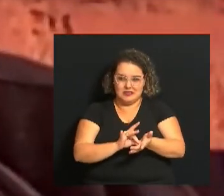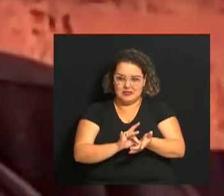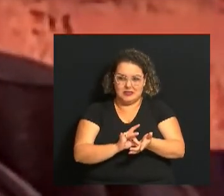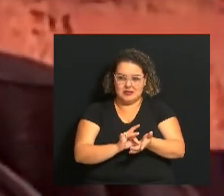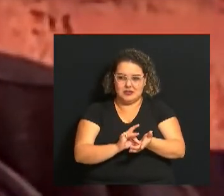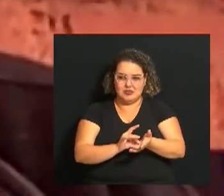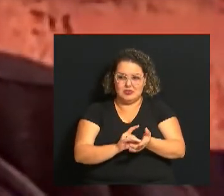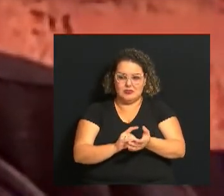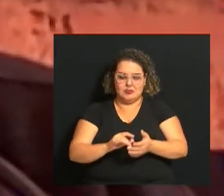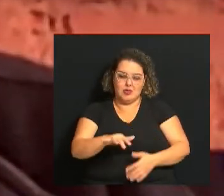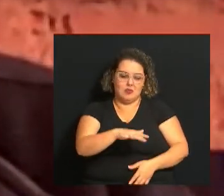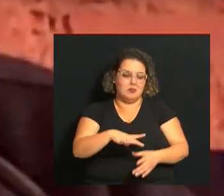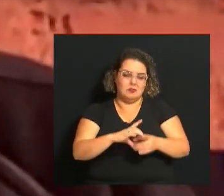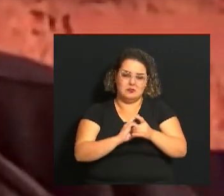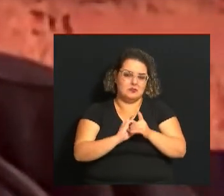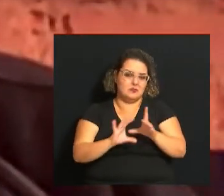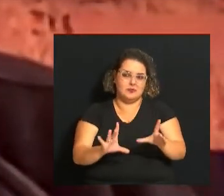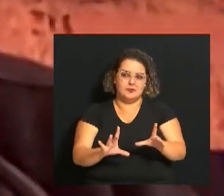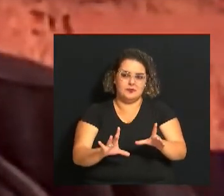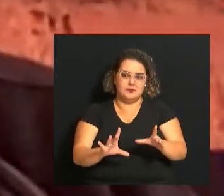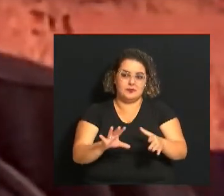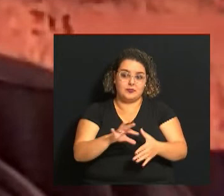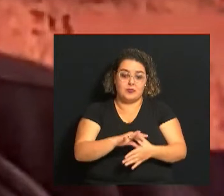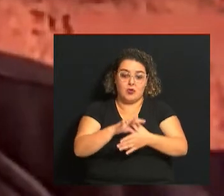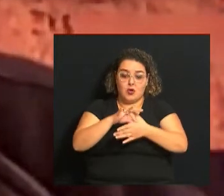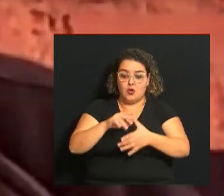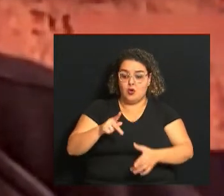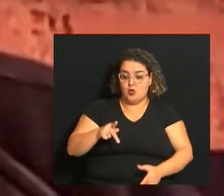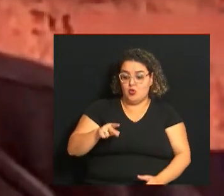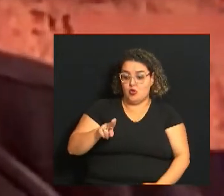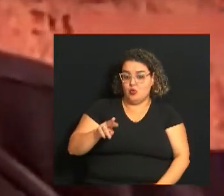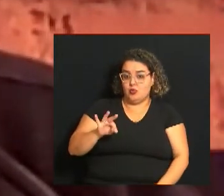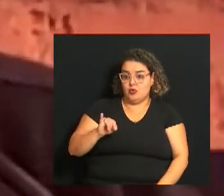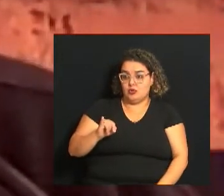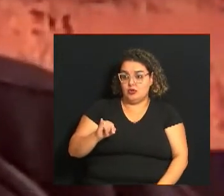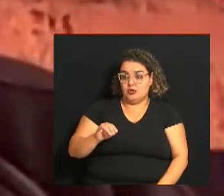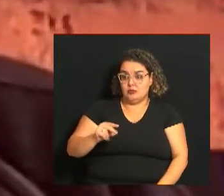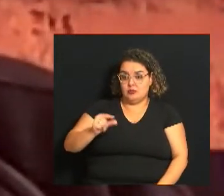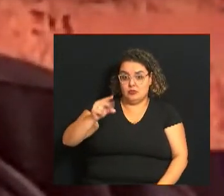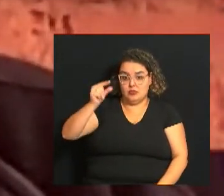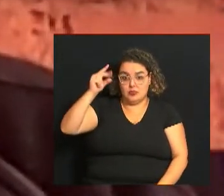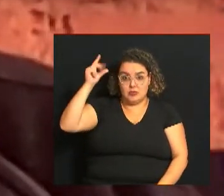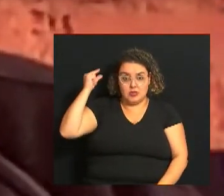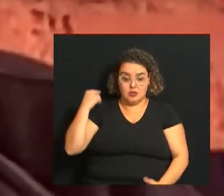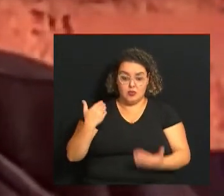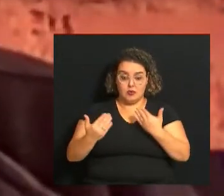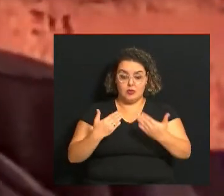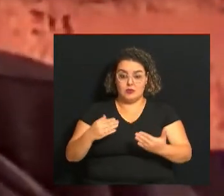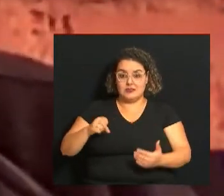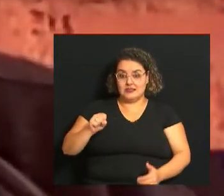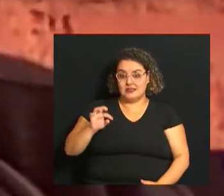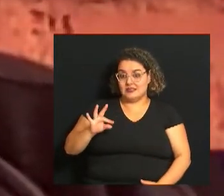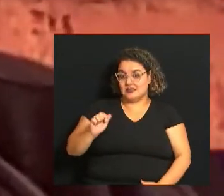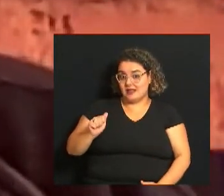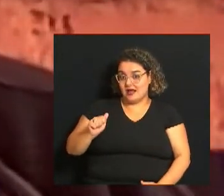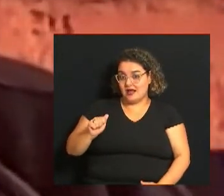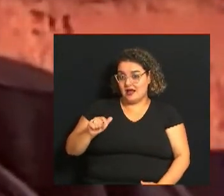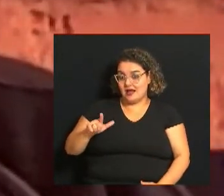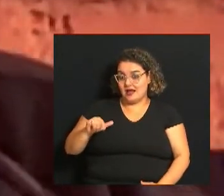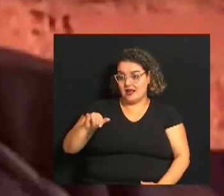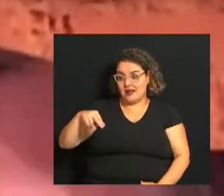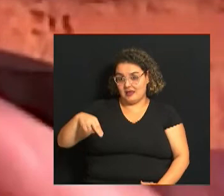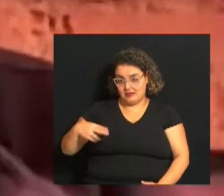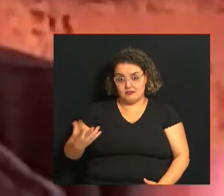democrático, haver um líder como Putin, que está lá no governo há mais tempo que o Stalin, né? uma das premissas para a democracia é